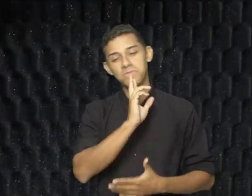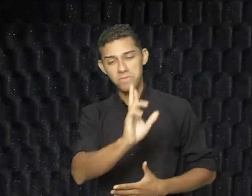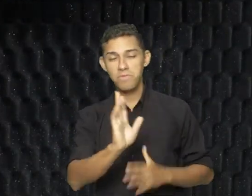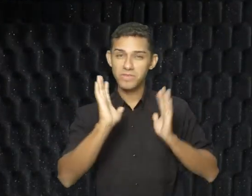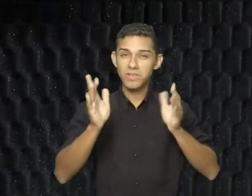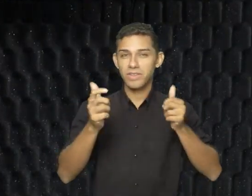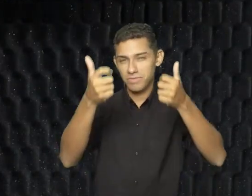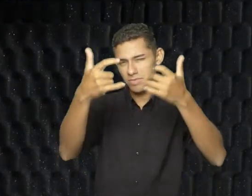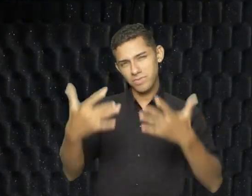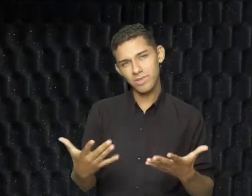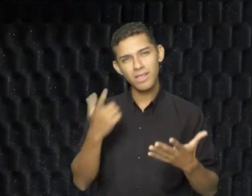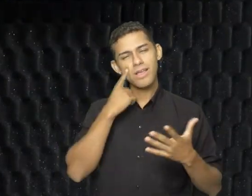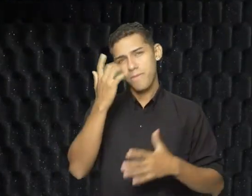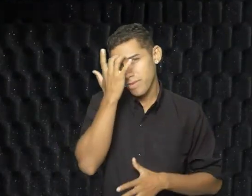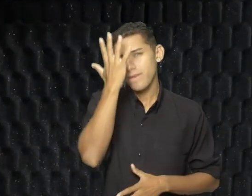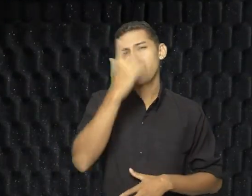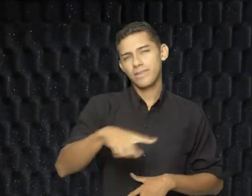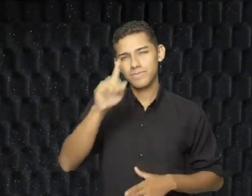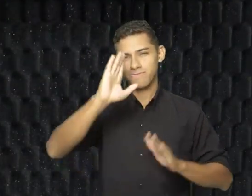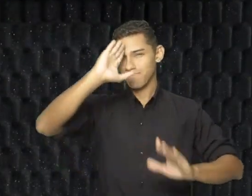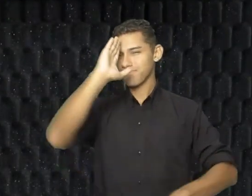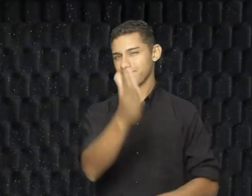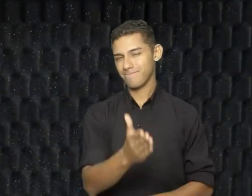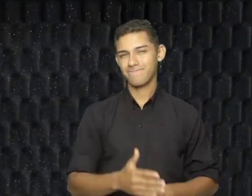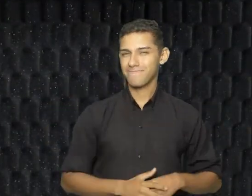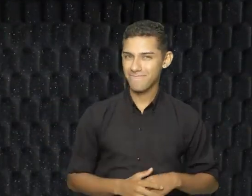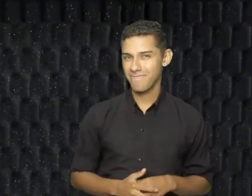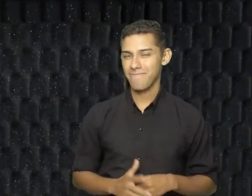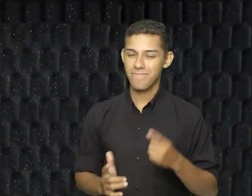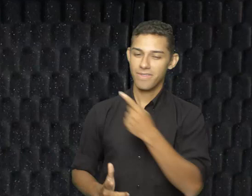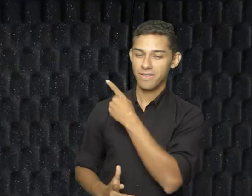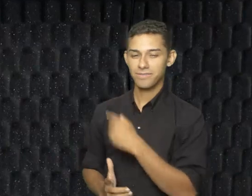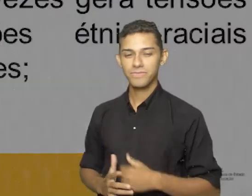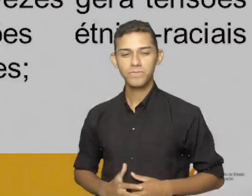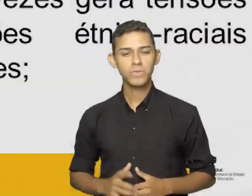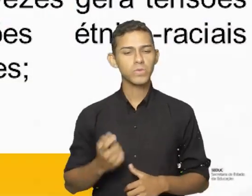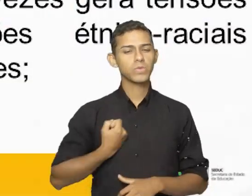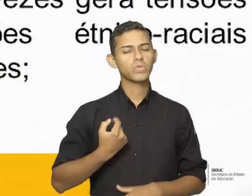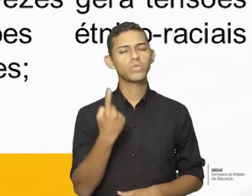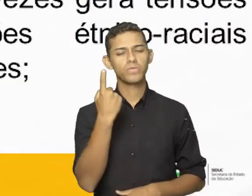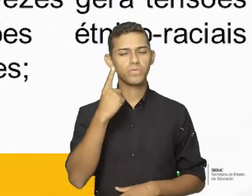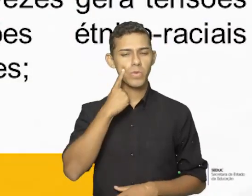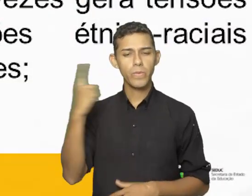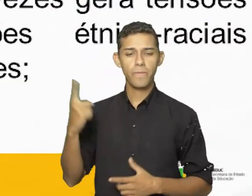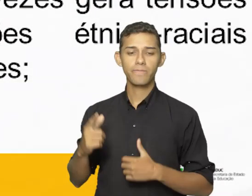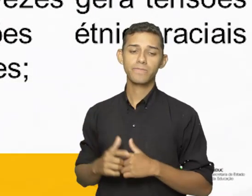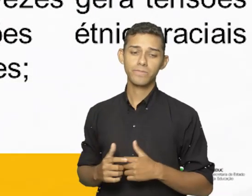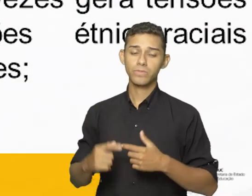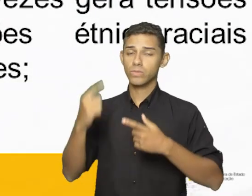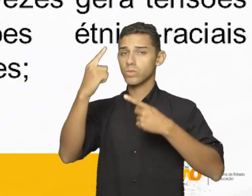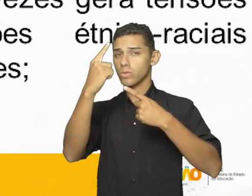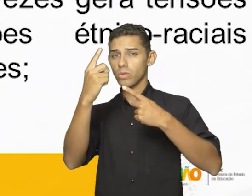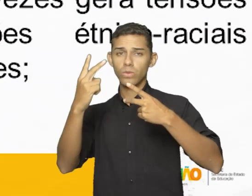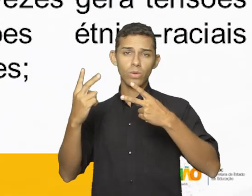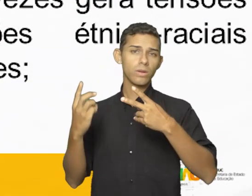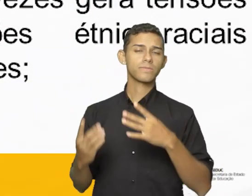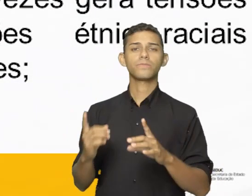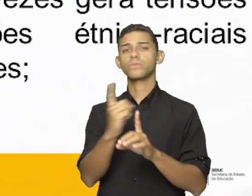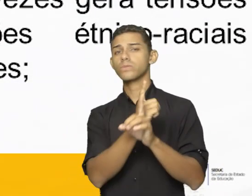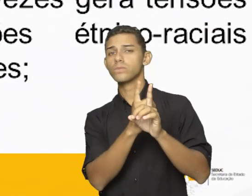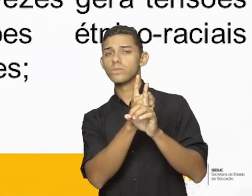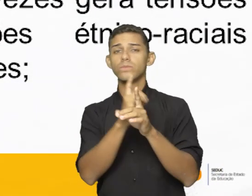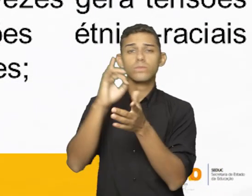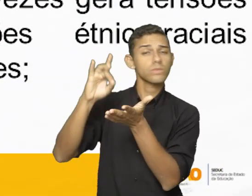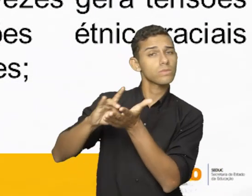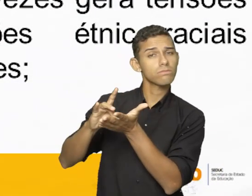resposta. Então assim fica mais fácil, mais direto, não é mesmo? Olha só, item 1. Como tem itens, você já sabe que você vai ter que marcar